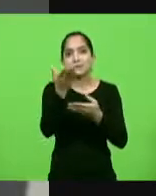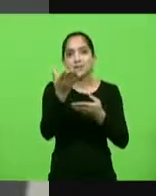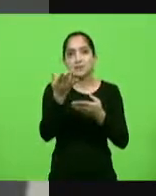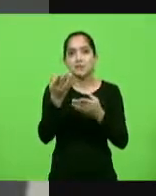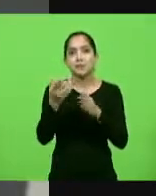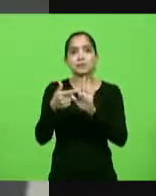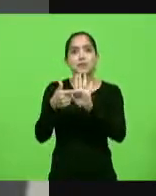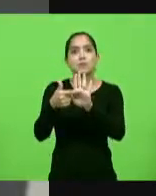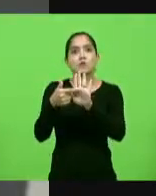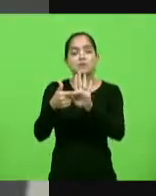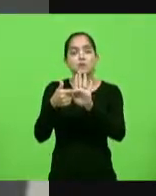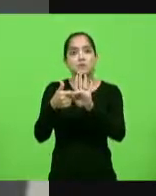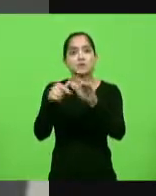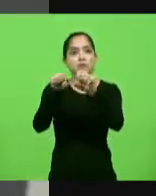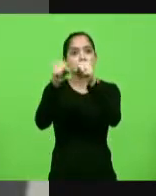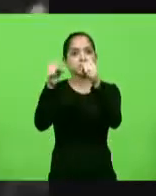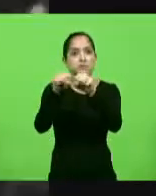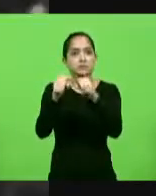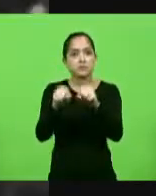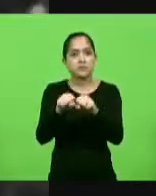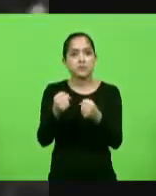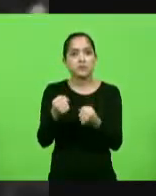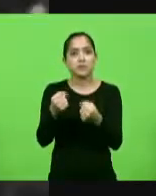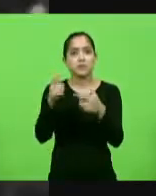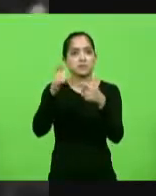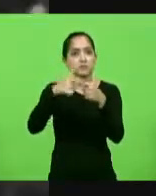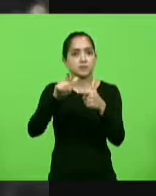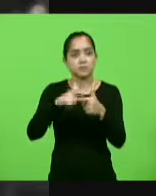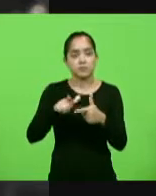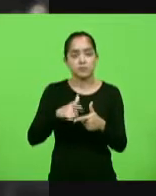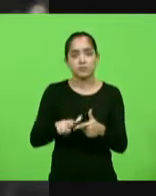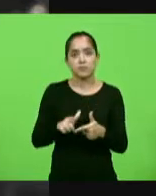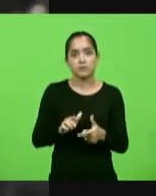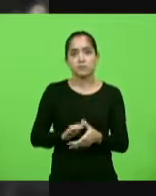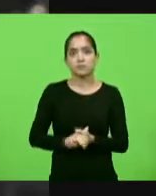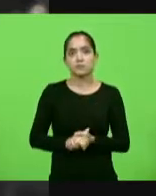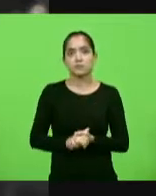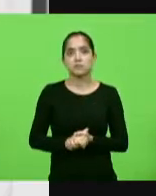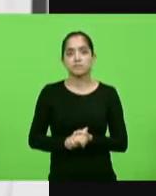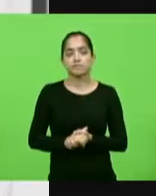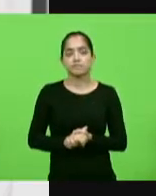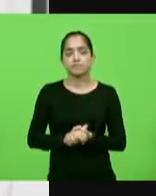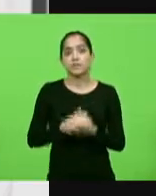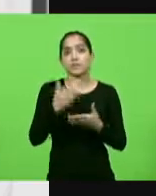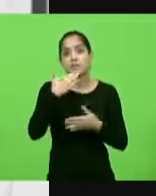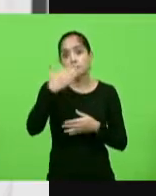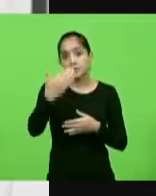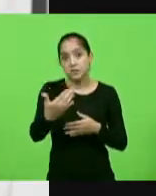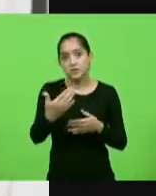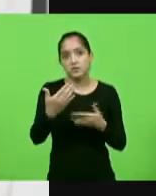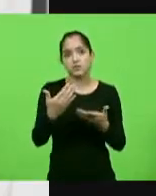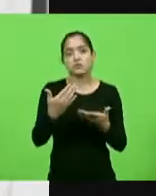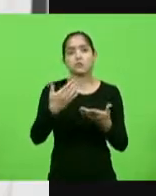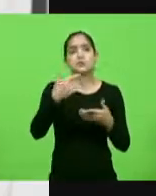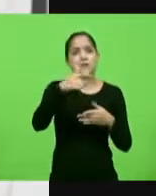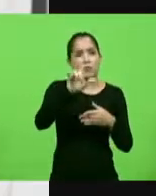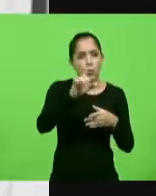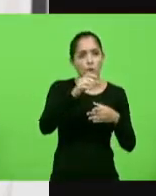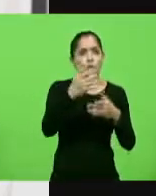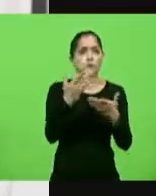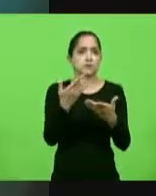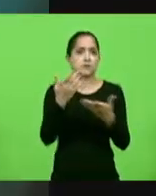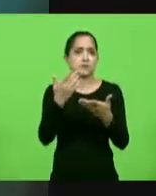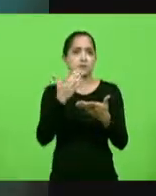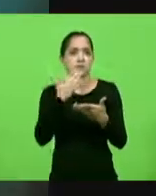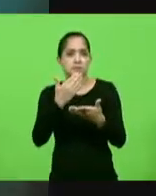praticamente inviável. Essa é a ambulância, olha o estado que está. Sim. E é o grande pleito do município. Claro que eles têm obras maiores, mas